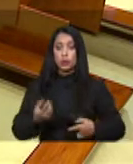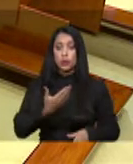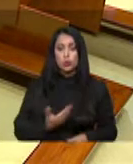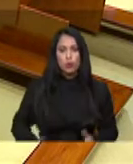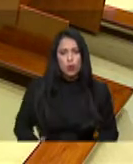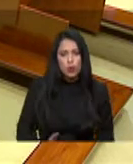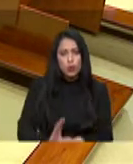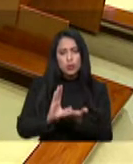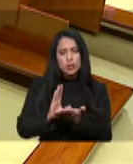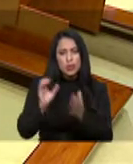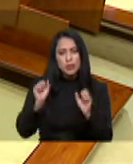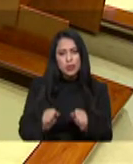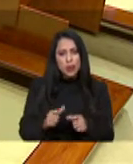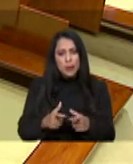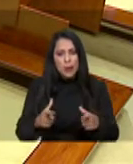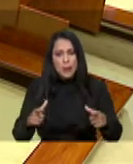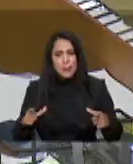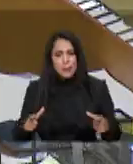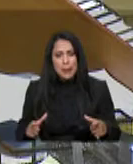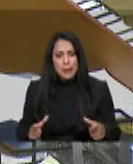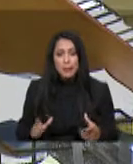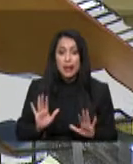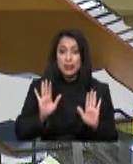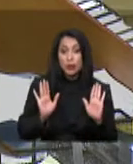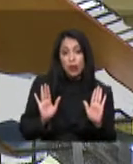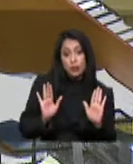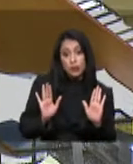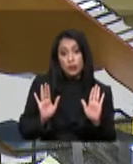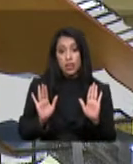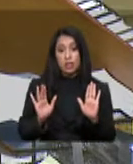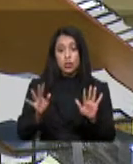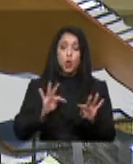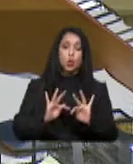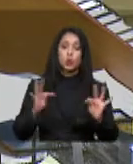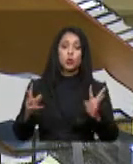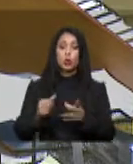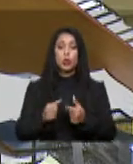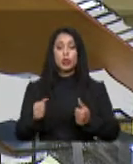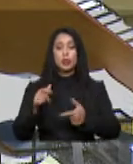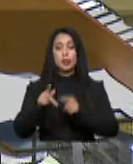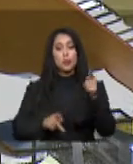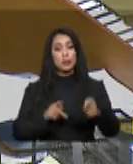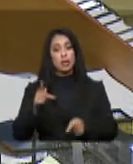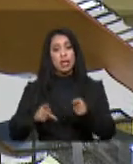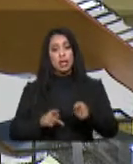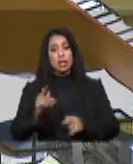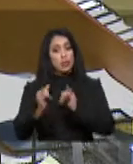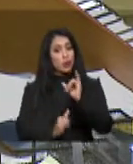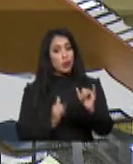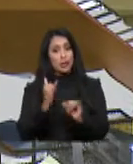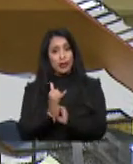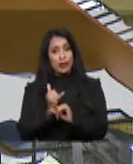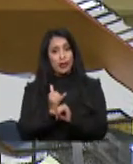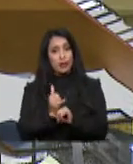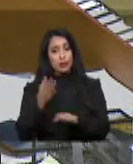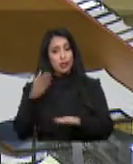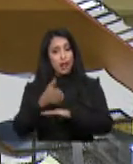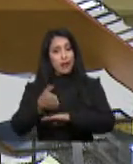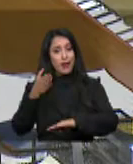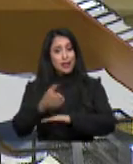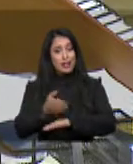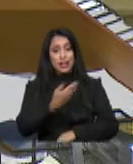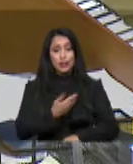conselhos poderiam ser ampliados para abranger, quem sabe, até mesmo toda a população do país com acesso à internet, criando-se um